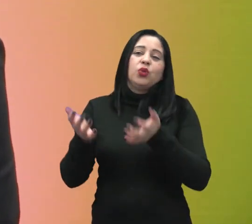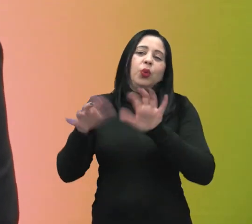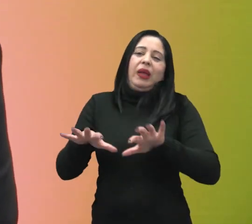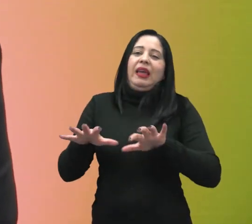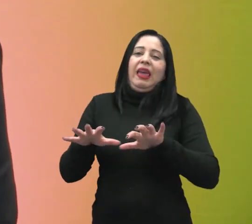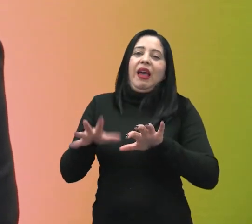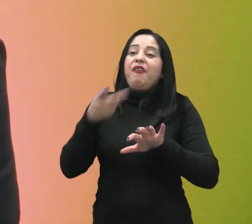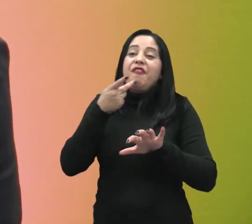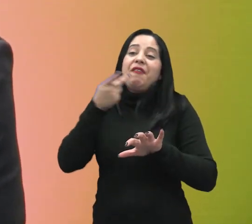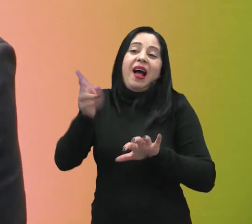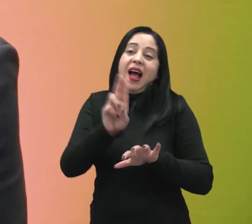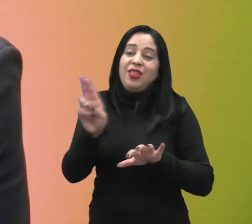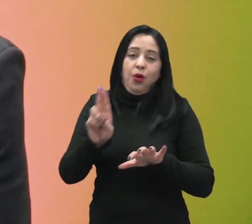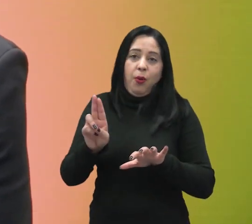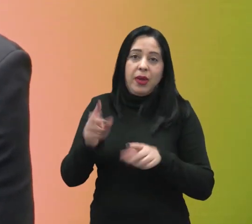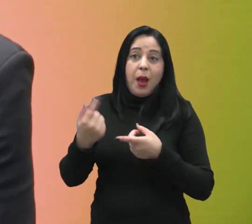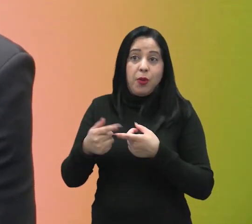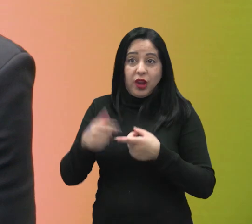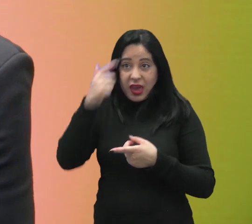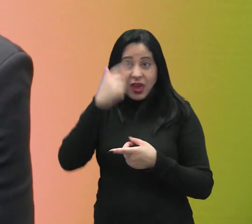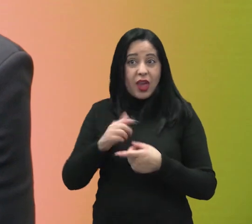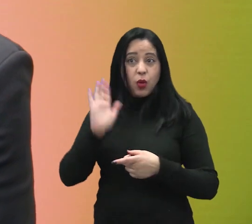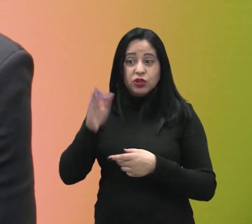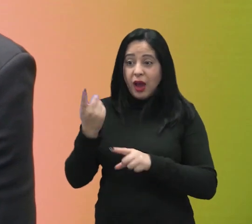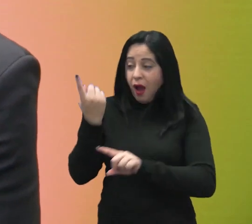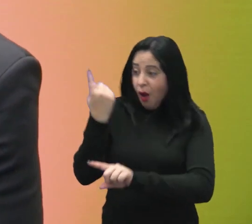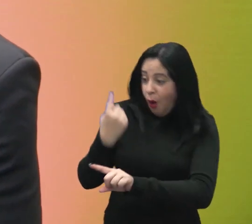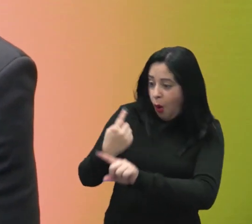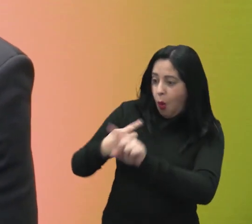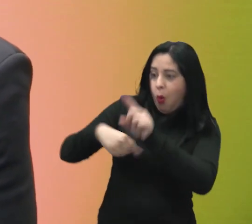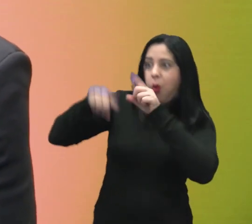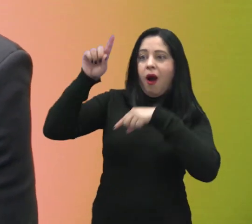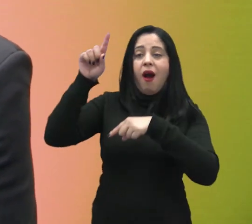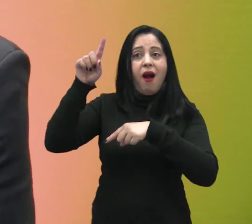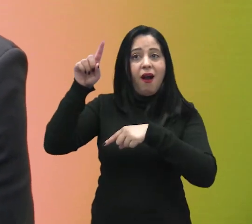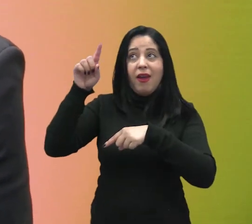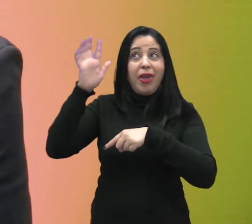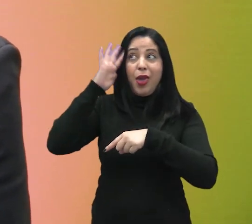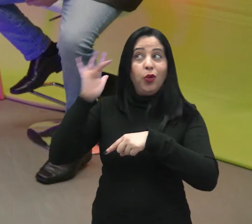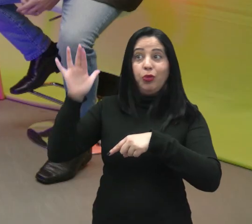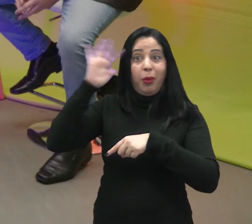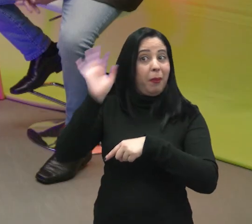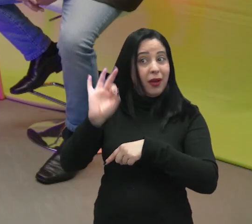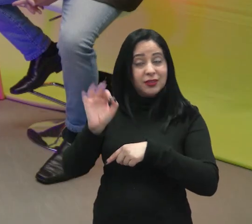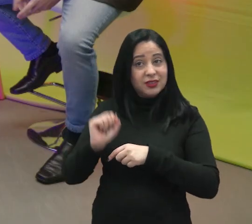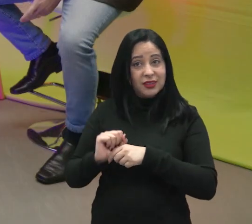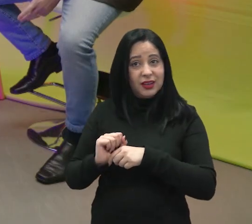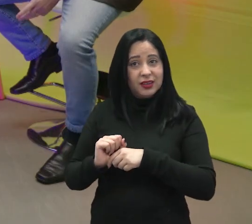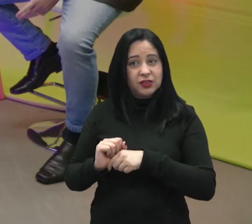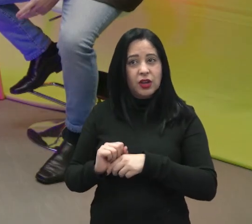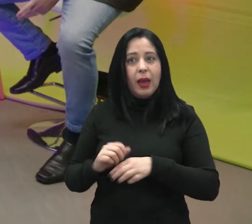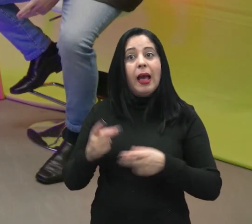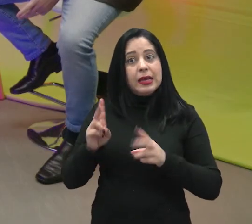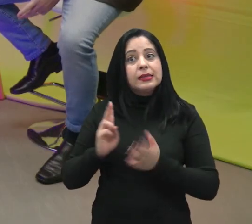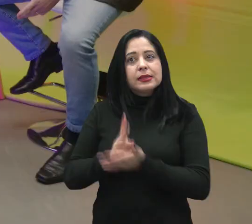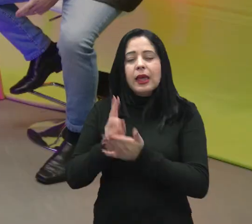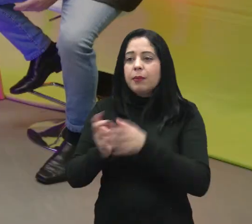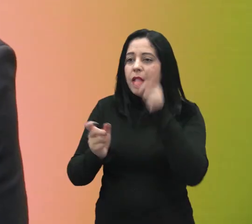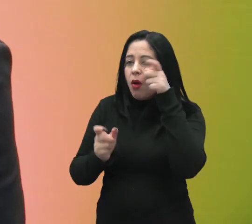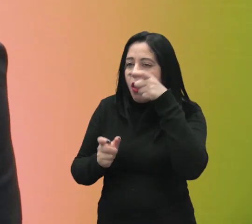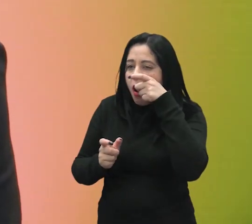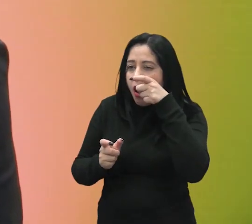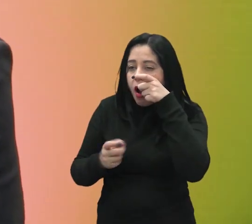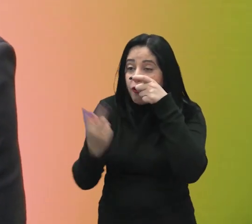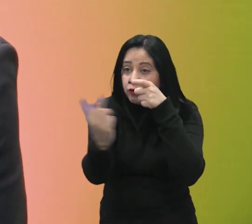não quero, não, porque eu já estou chegando a lugares que eu não imaginava, por esse trabalho todo. Que bom. É sério. Quando eu via vocês